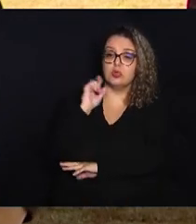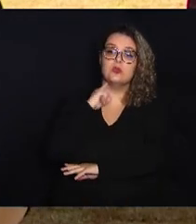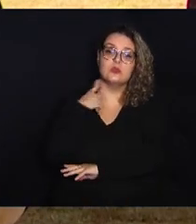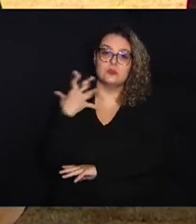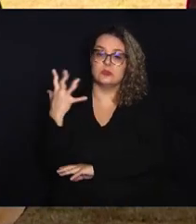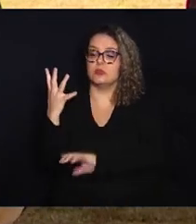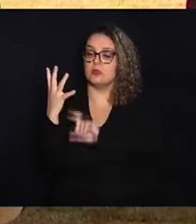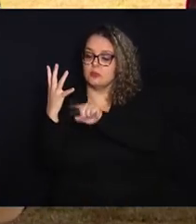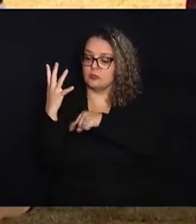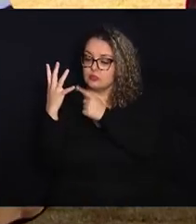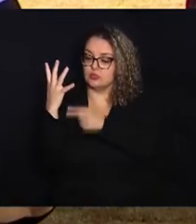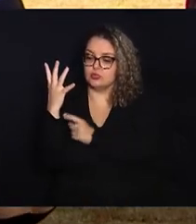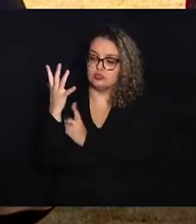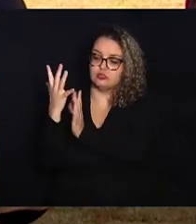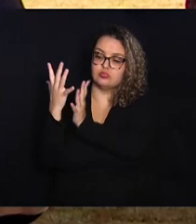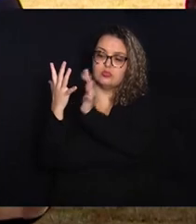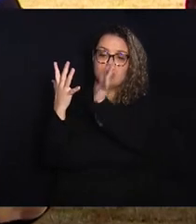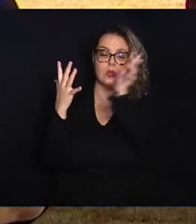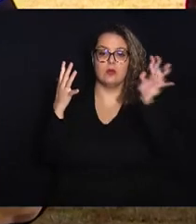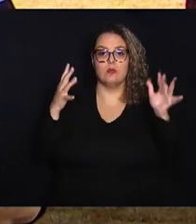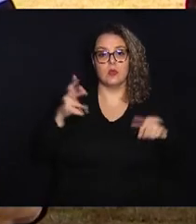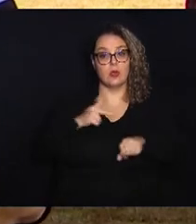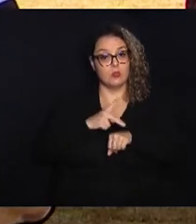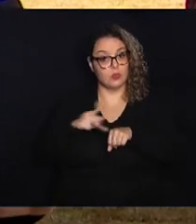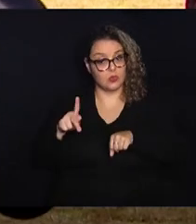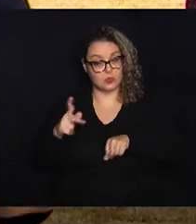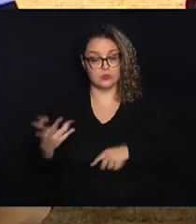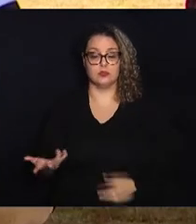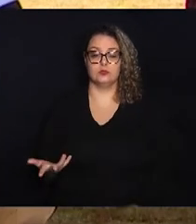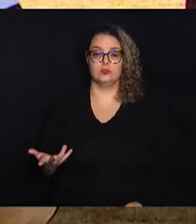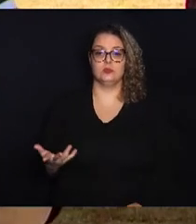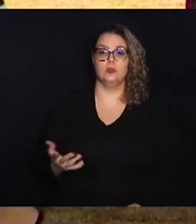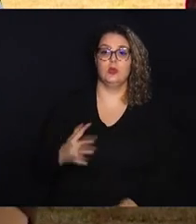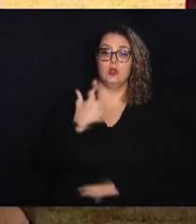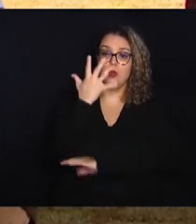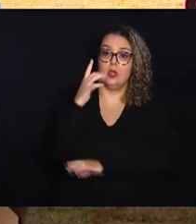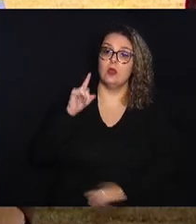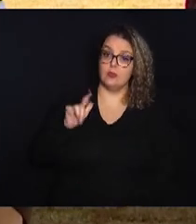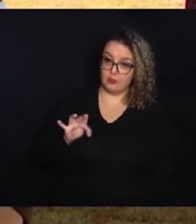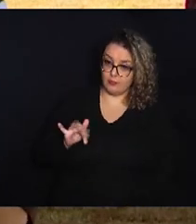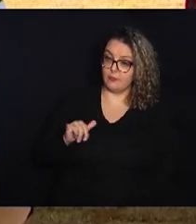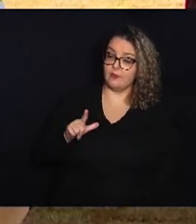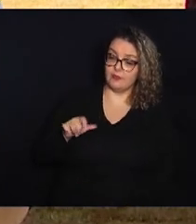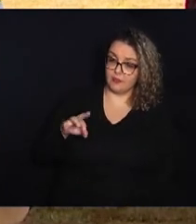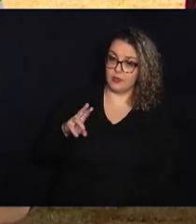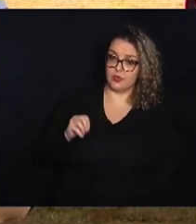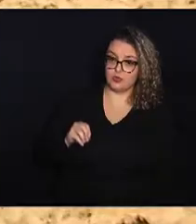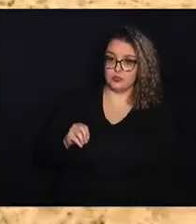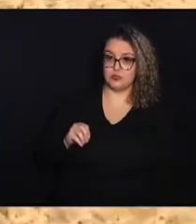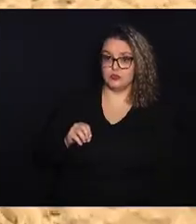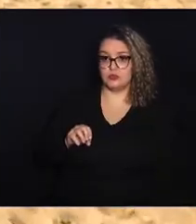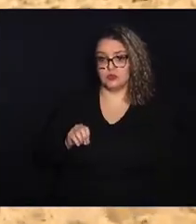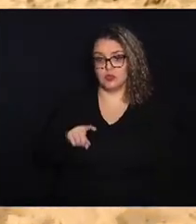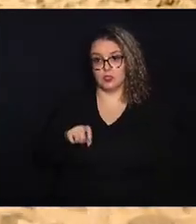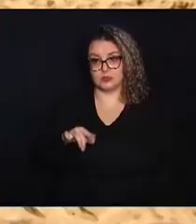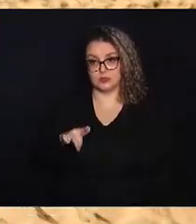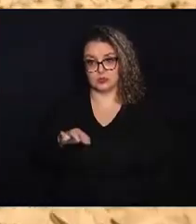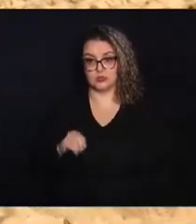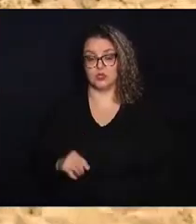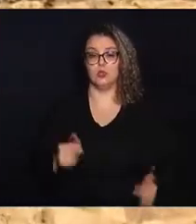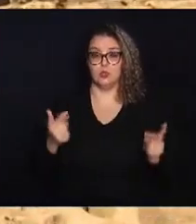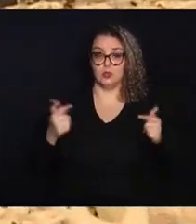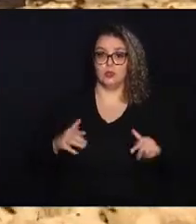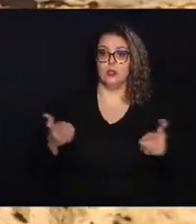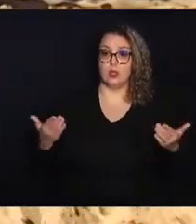parte dessas árvores. A árvore funciona como um filtro, né, de oxigênio. Espaço agora